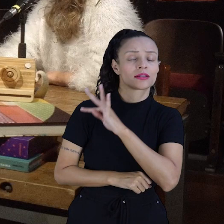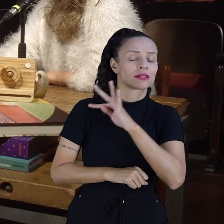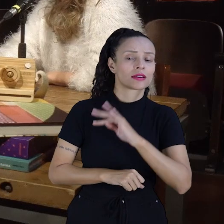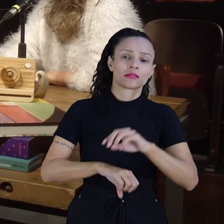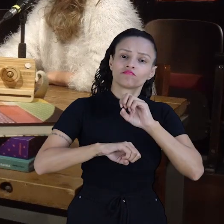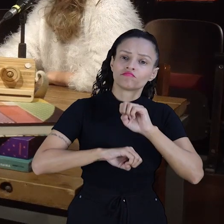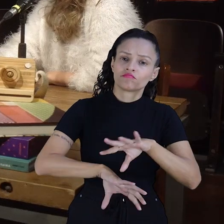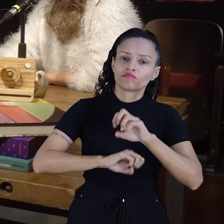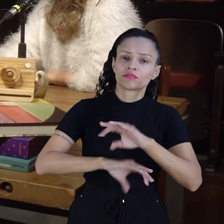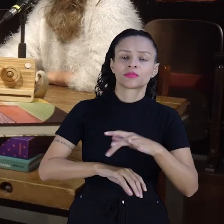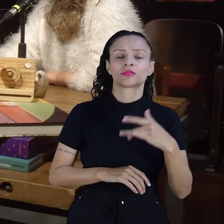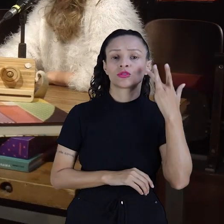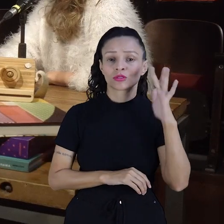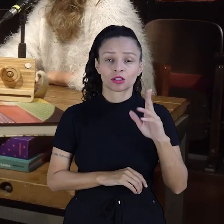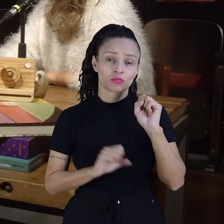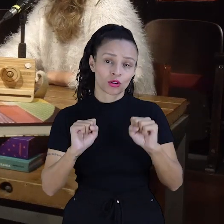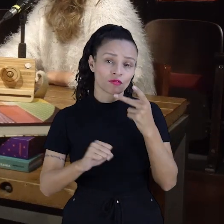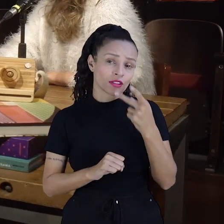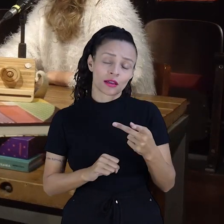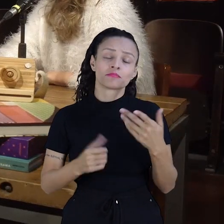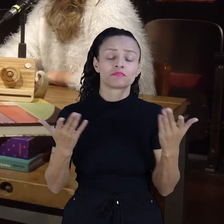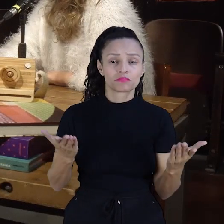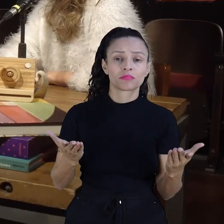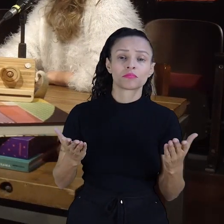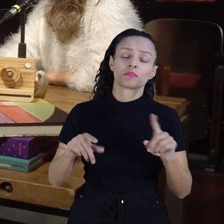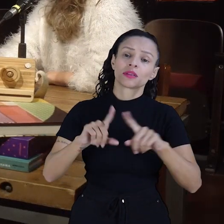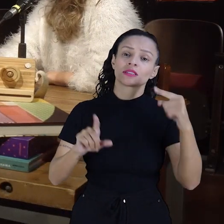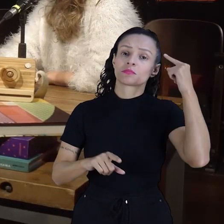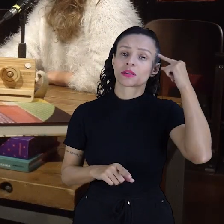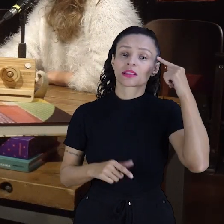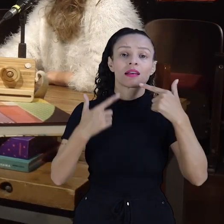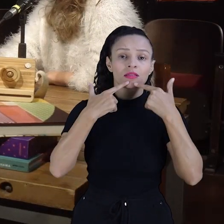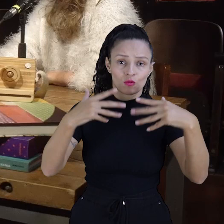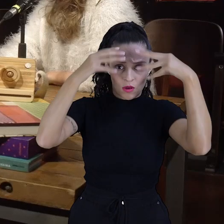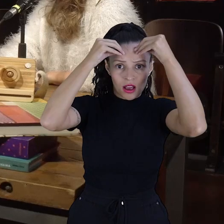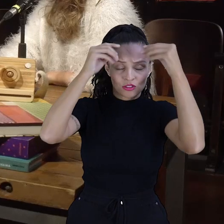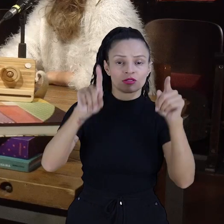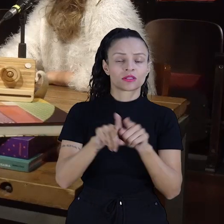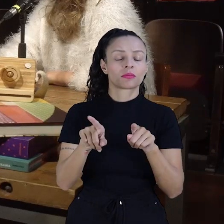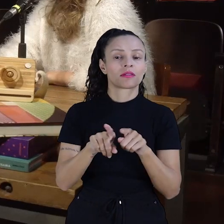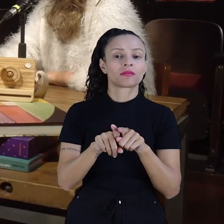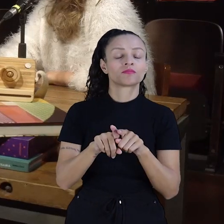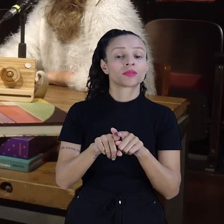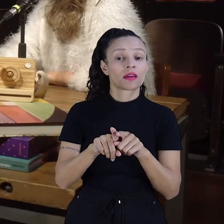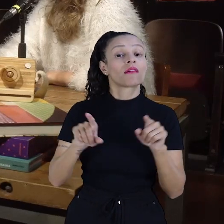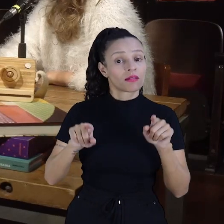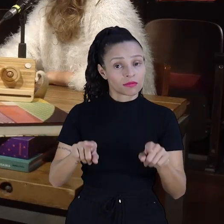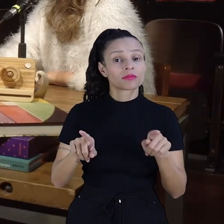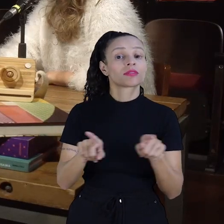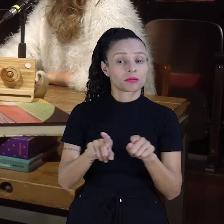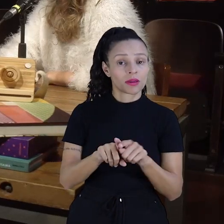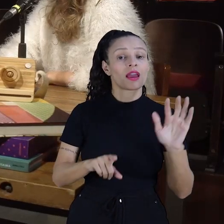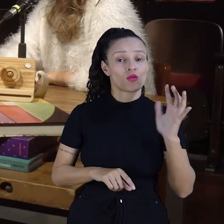aborda, eu não sei se a gente pode chamar assim, mas enfim, vamos pensar em linguagens também. Elas